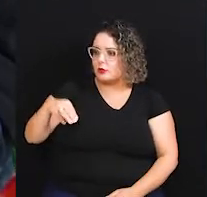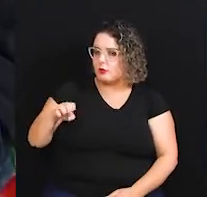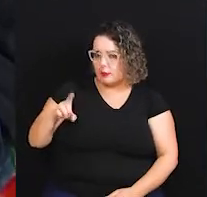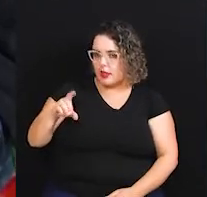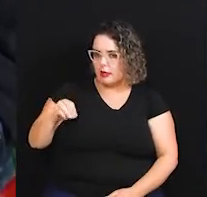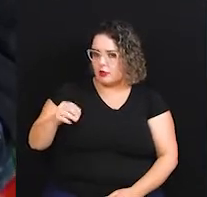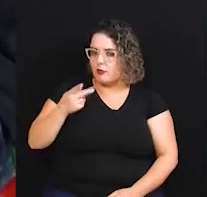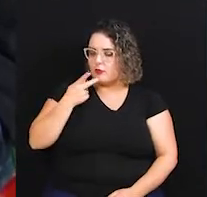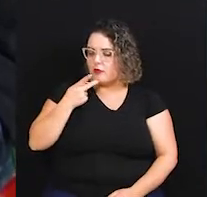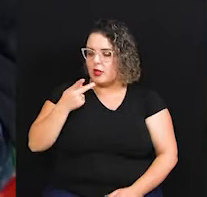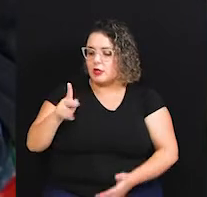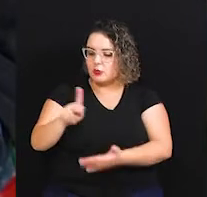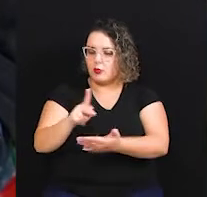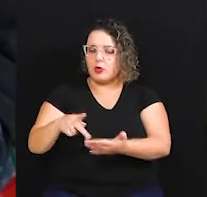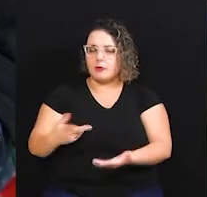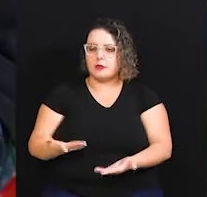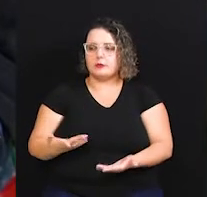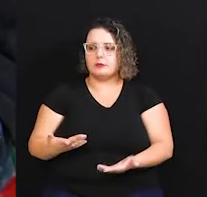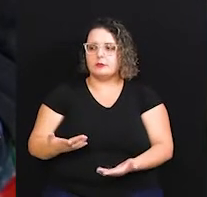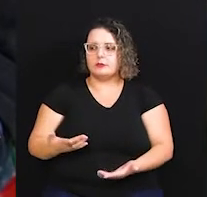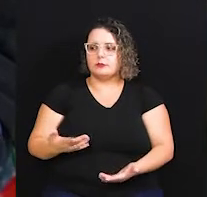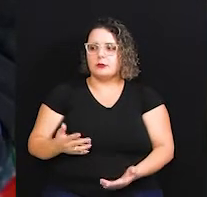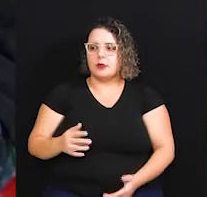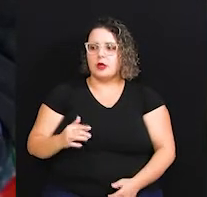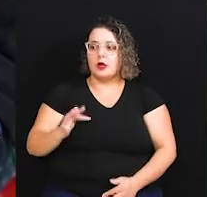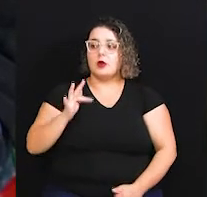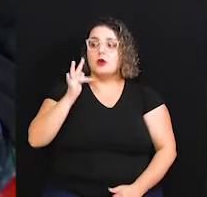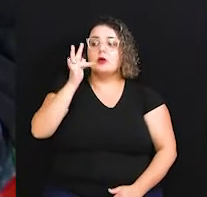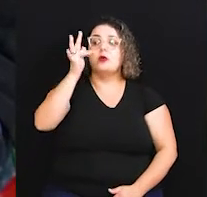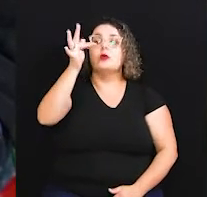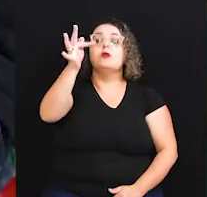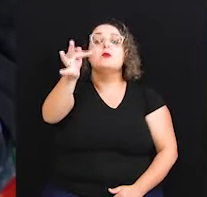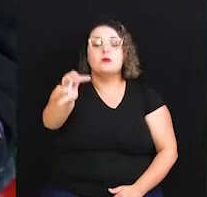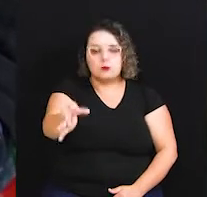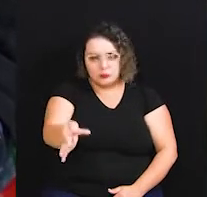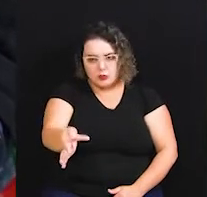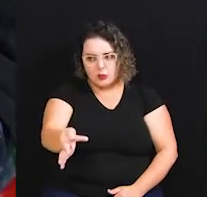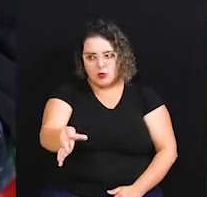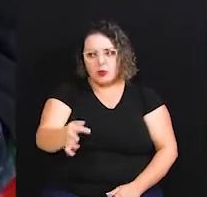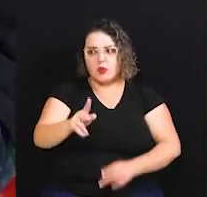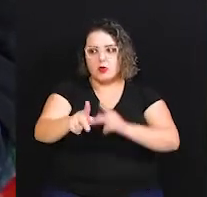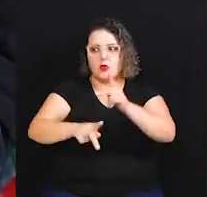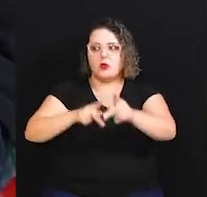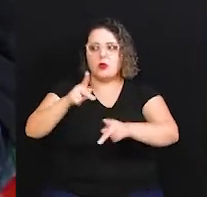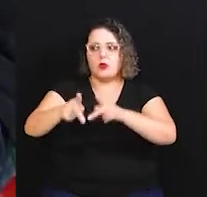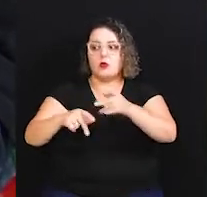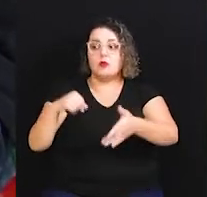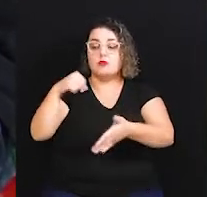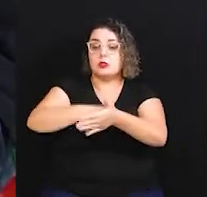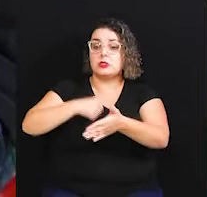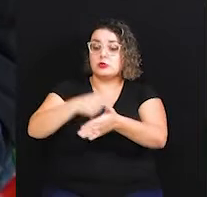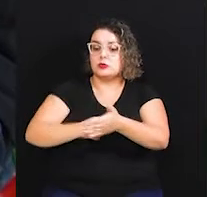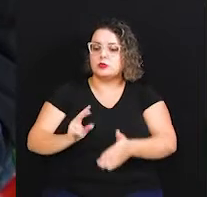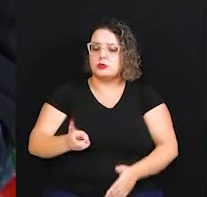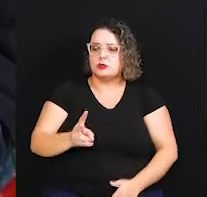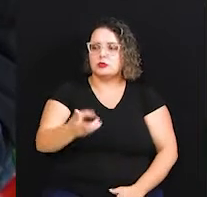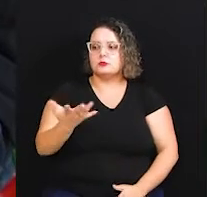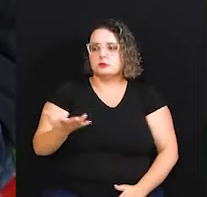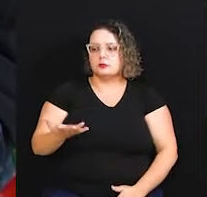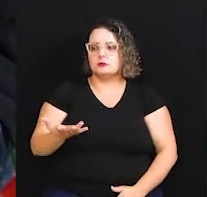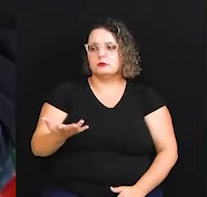tem um trechinho que fala assim, aos que virão serão povo e saber-se-ão